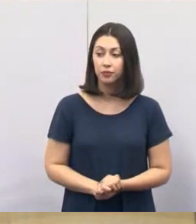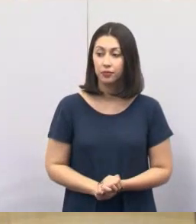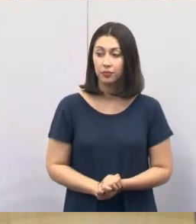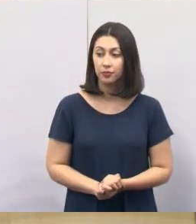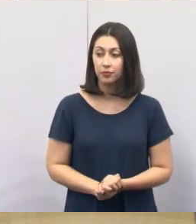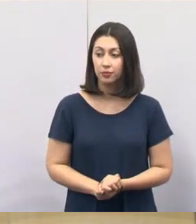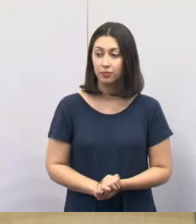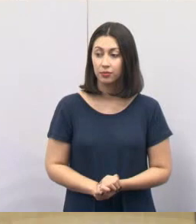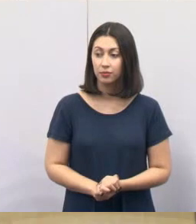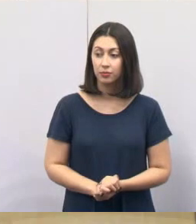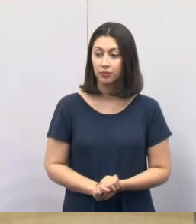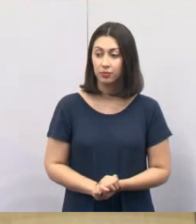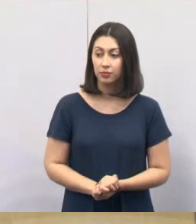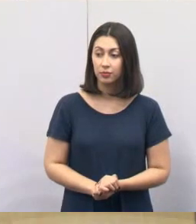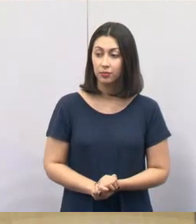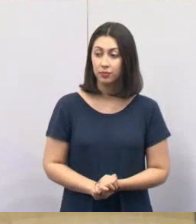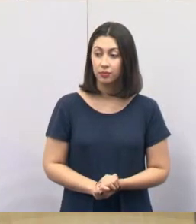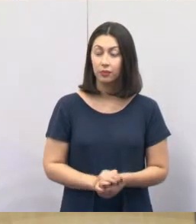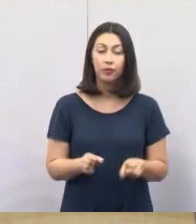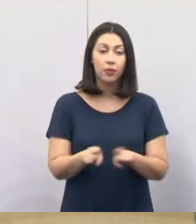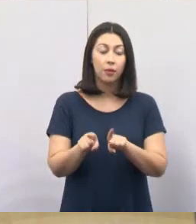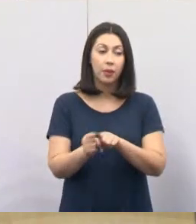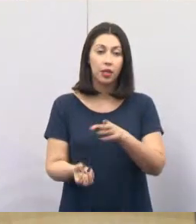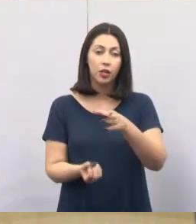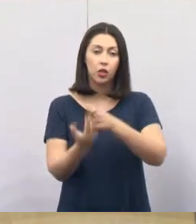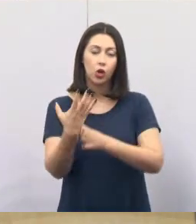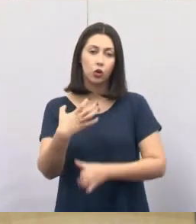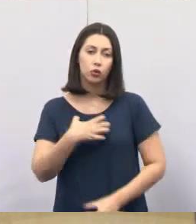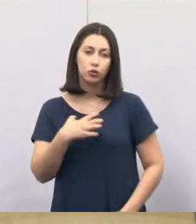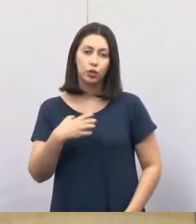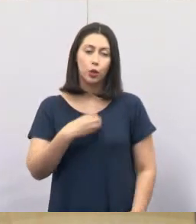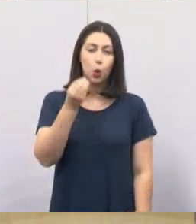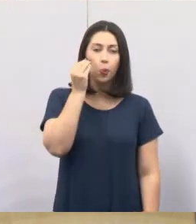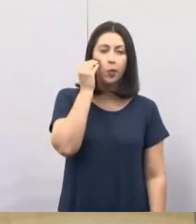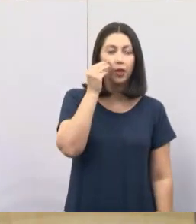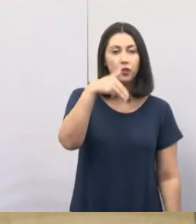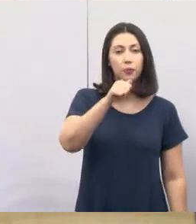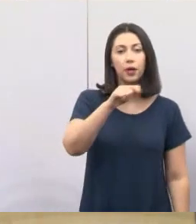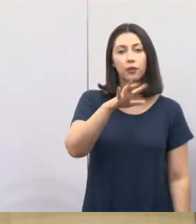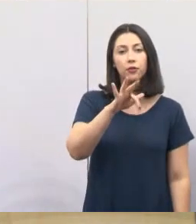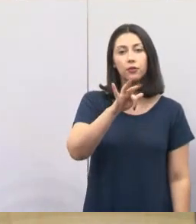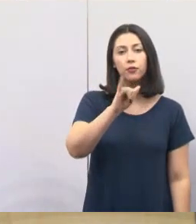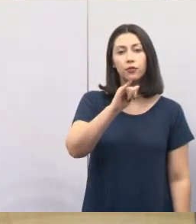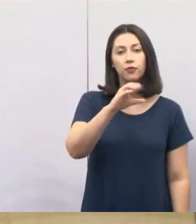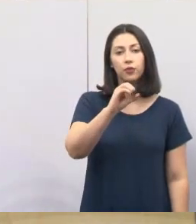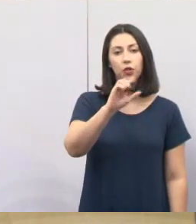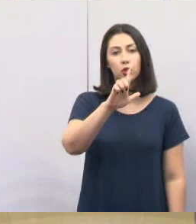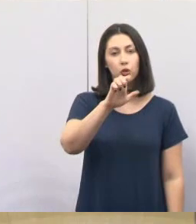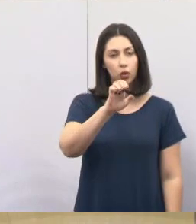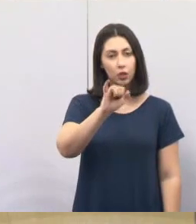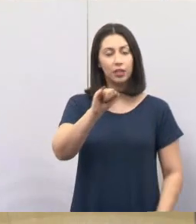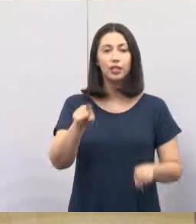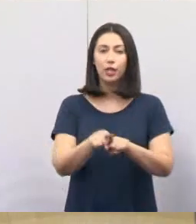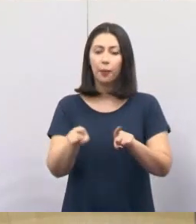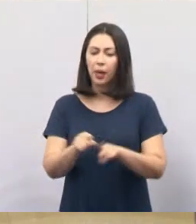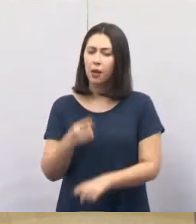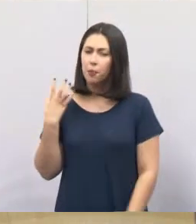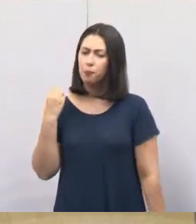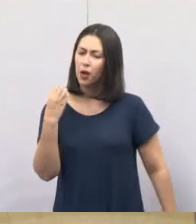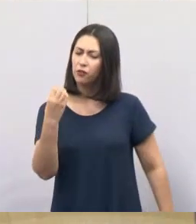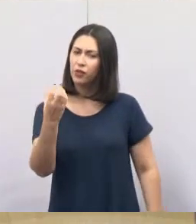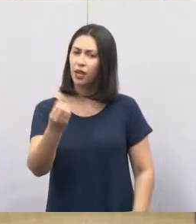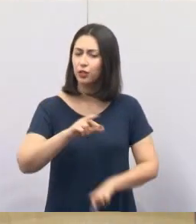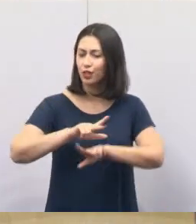spoilando a peça. Criou os métodos teste Mafioli e jornada de representatividade para a construção